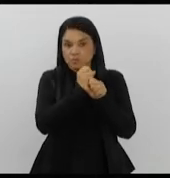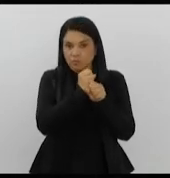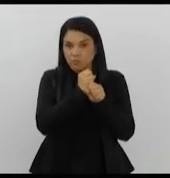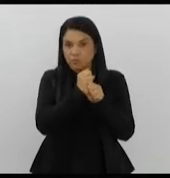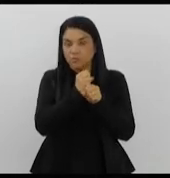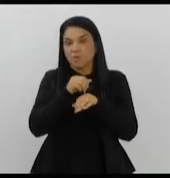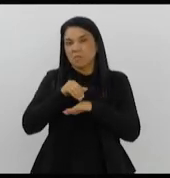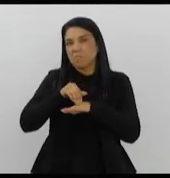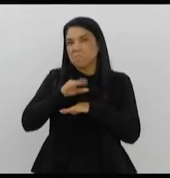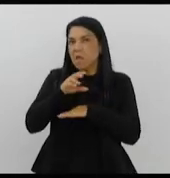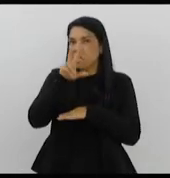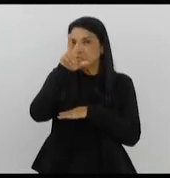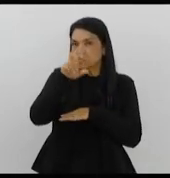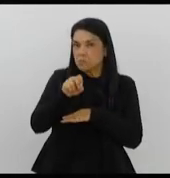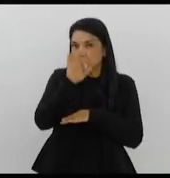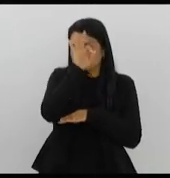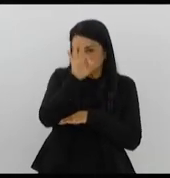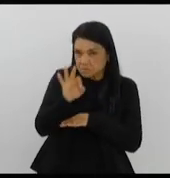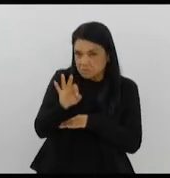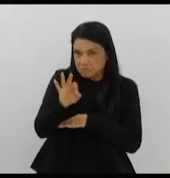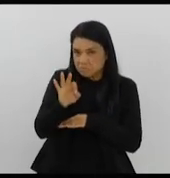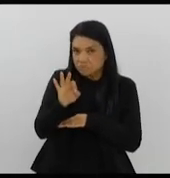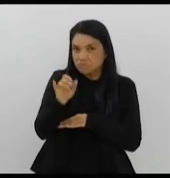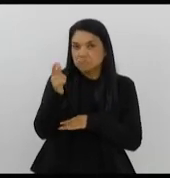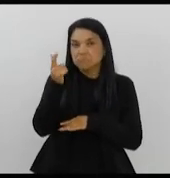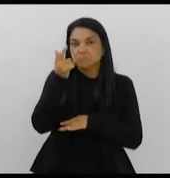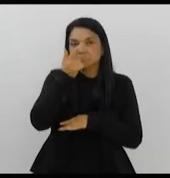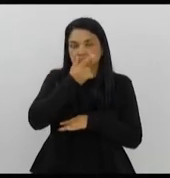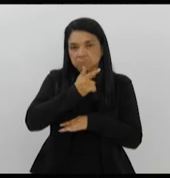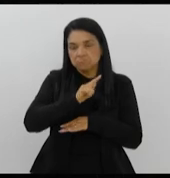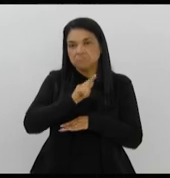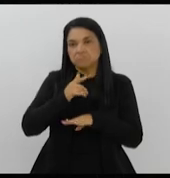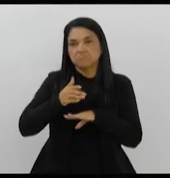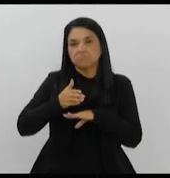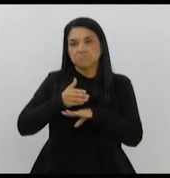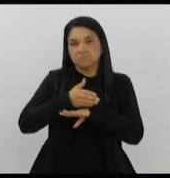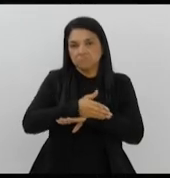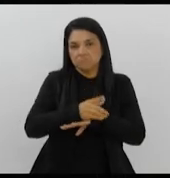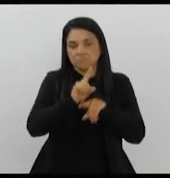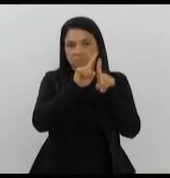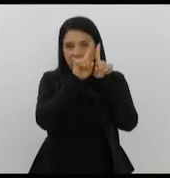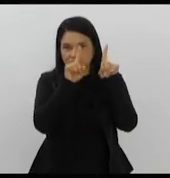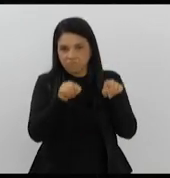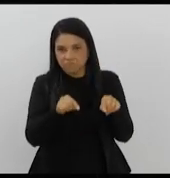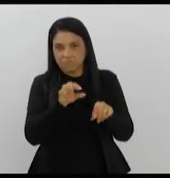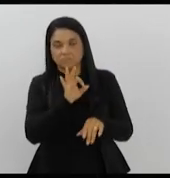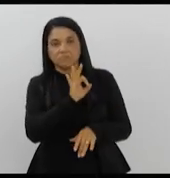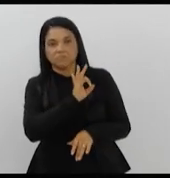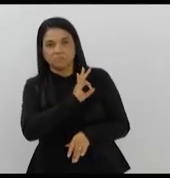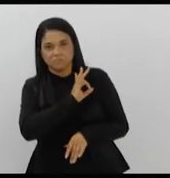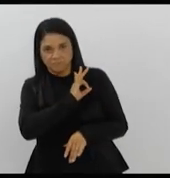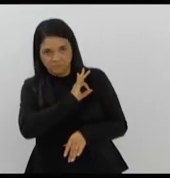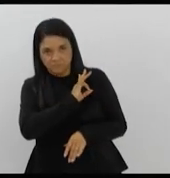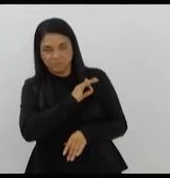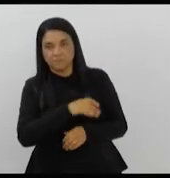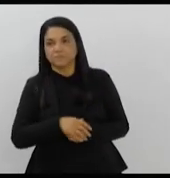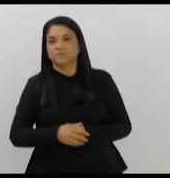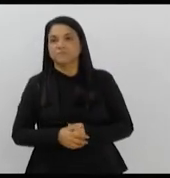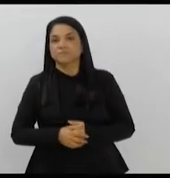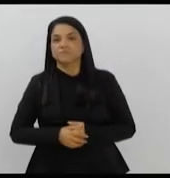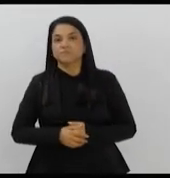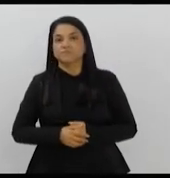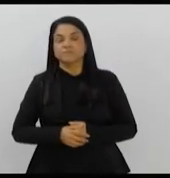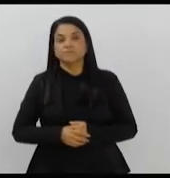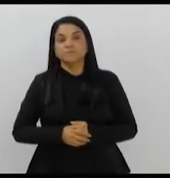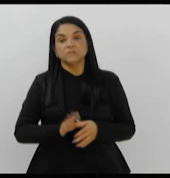de 50% desses já se tornaram funcionários policiais militares. E